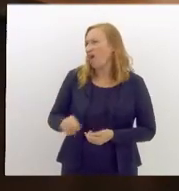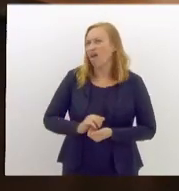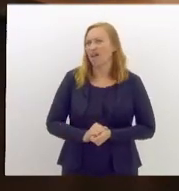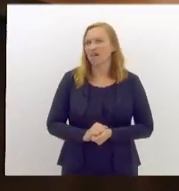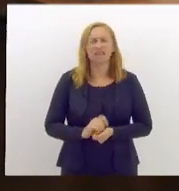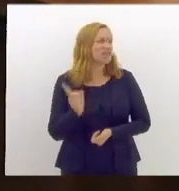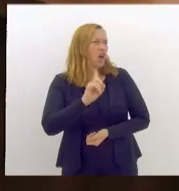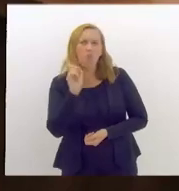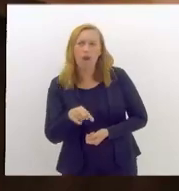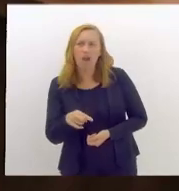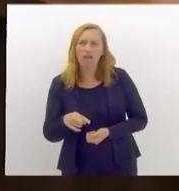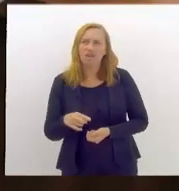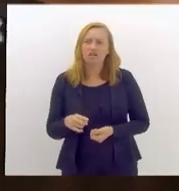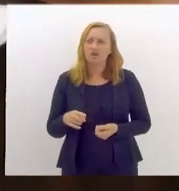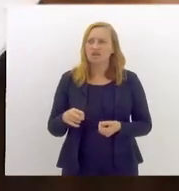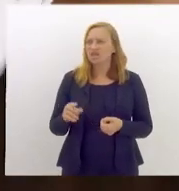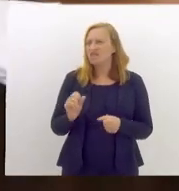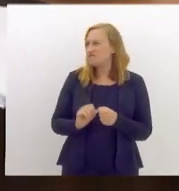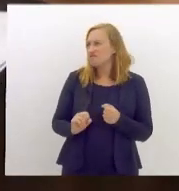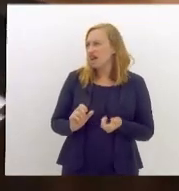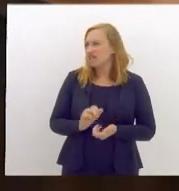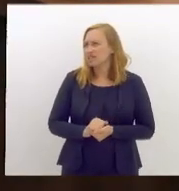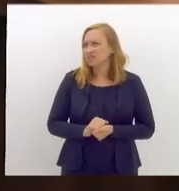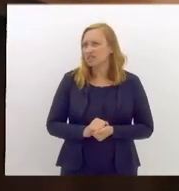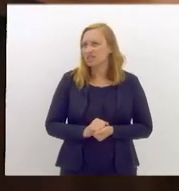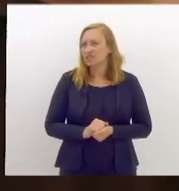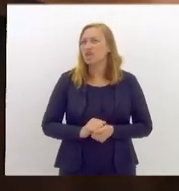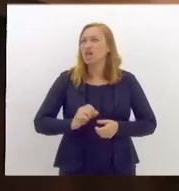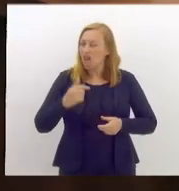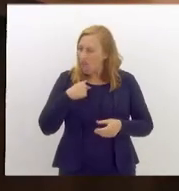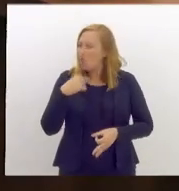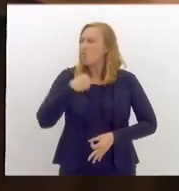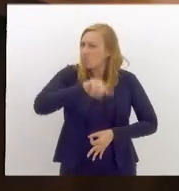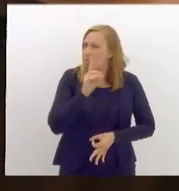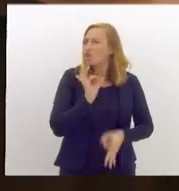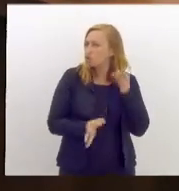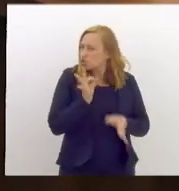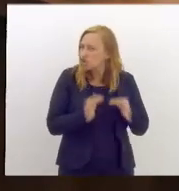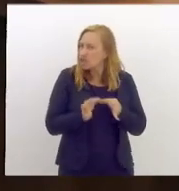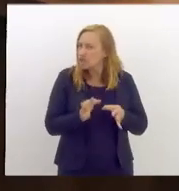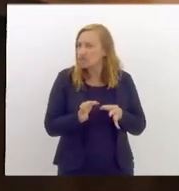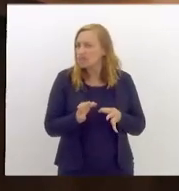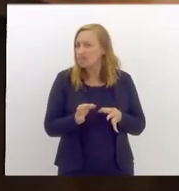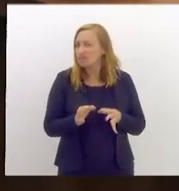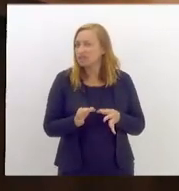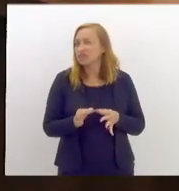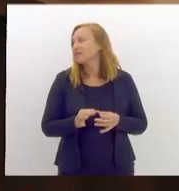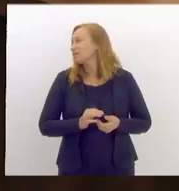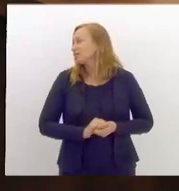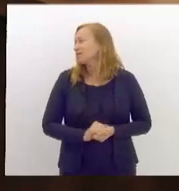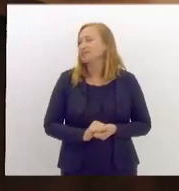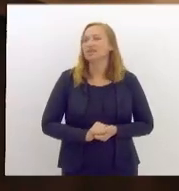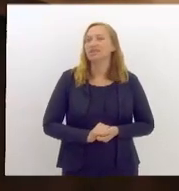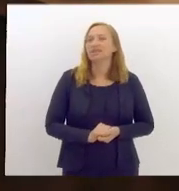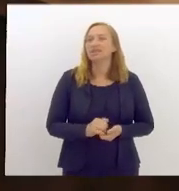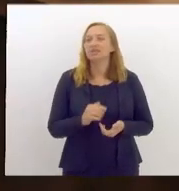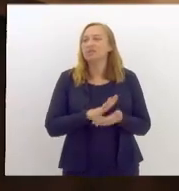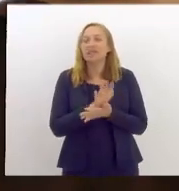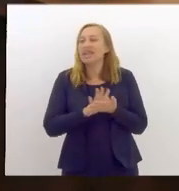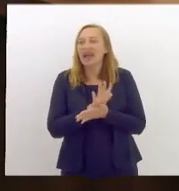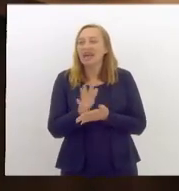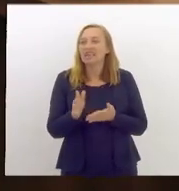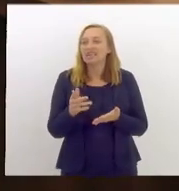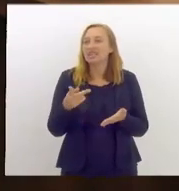não é assim que a banda toca eu vou a justiça esse que foi aprovado aqui não tem nada de